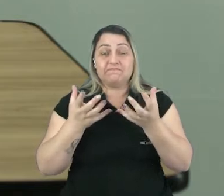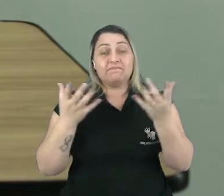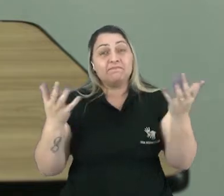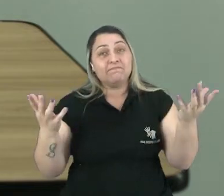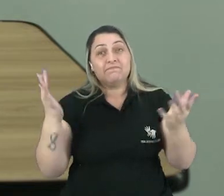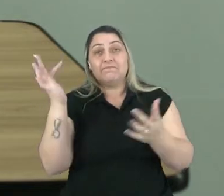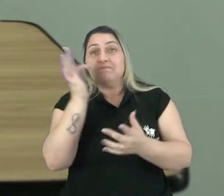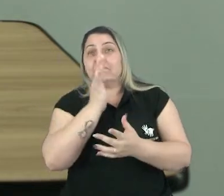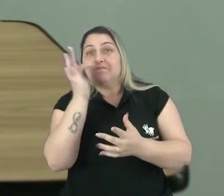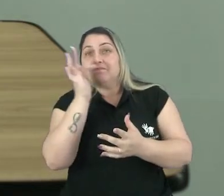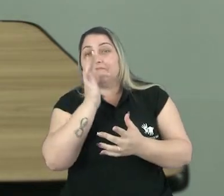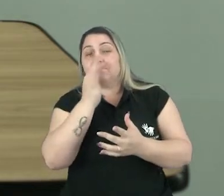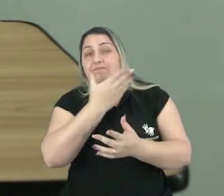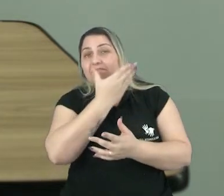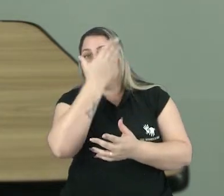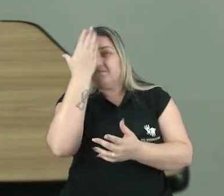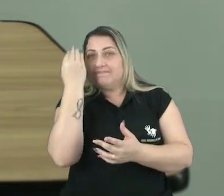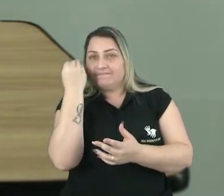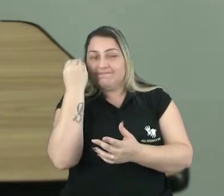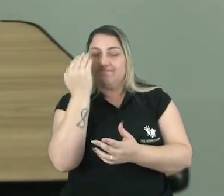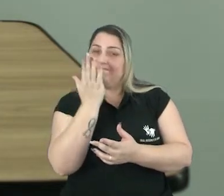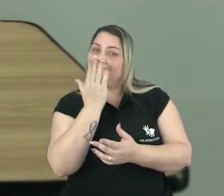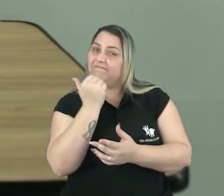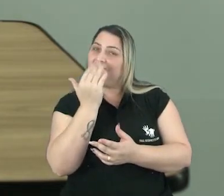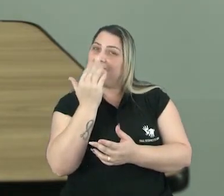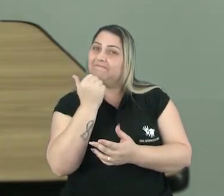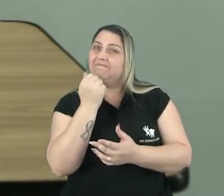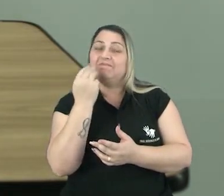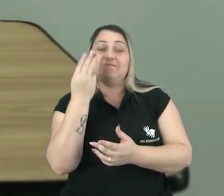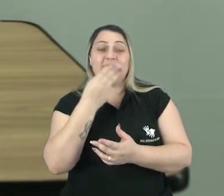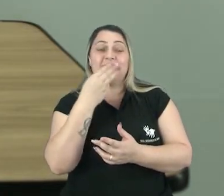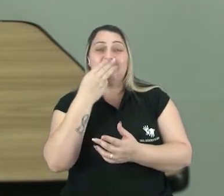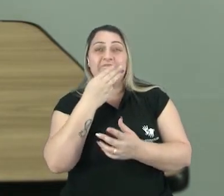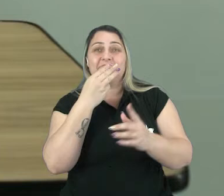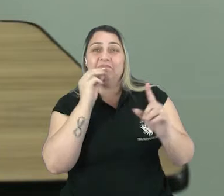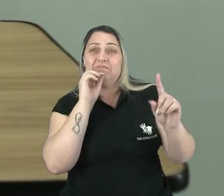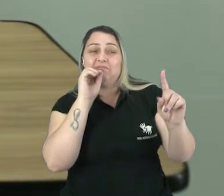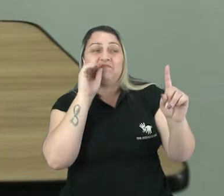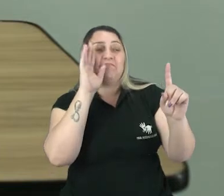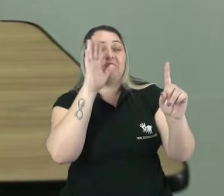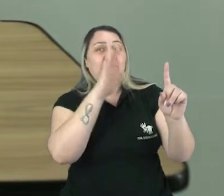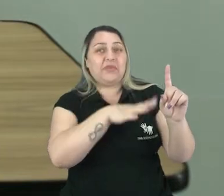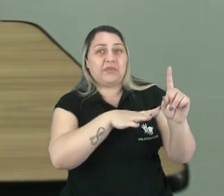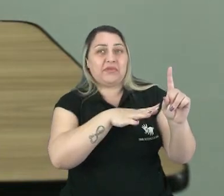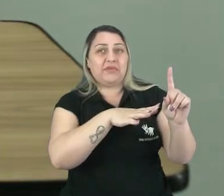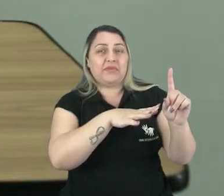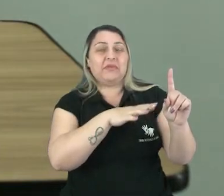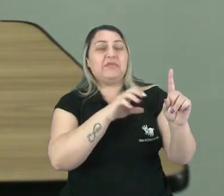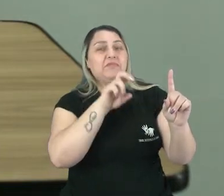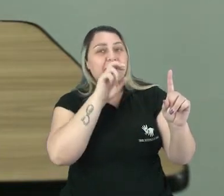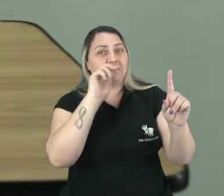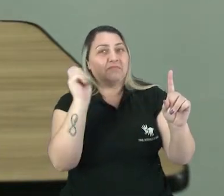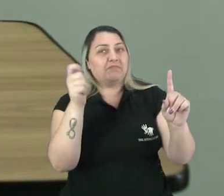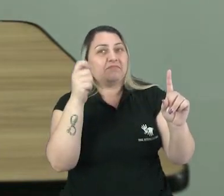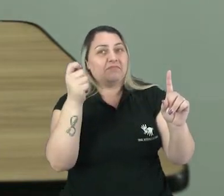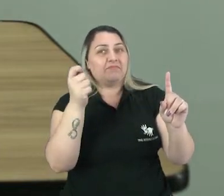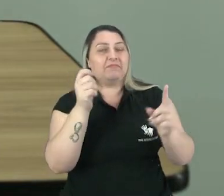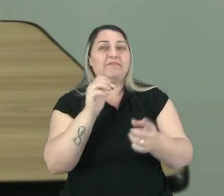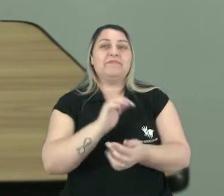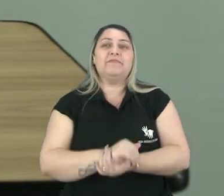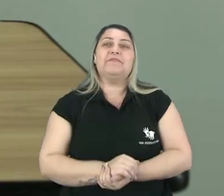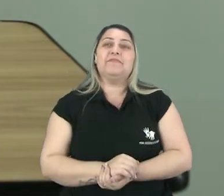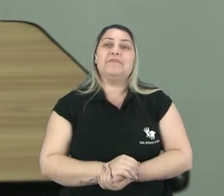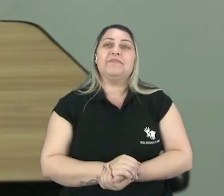era fofoca, e ela esqueceu que estava comendo paçoca. E acabou que a paçoca voou todinha em cima do rosto da